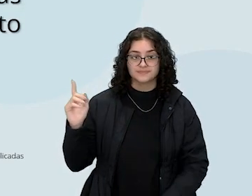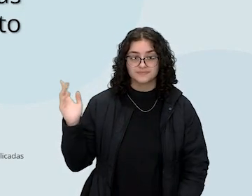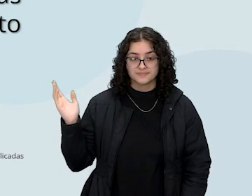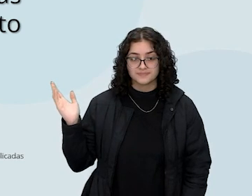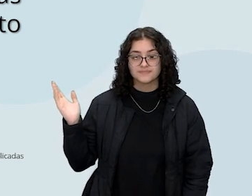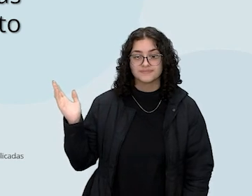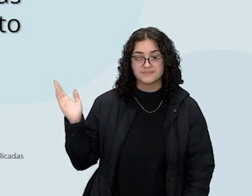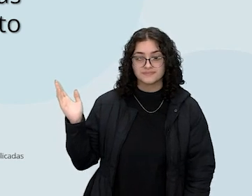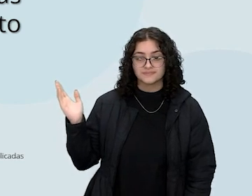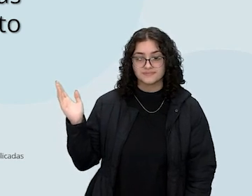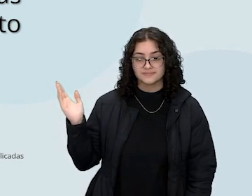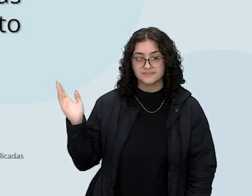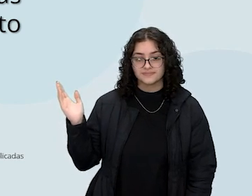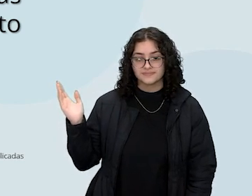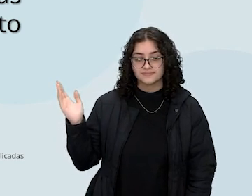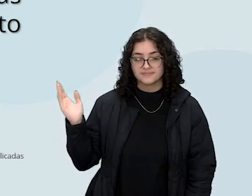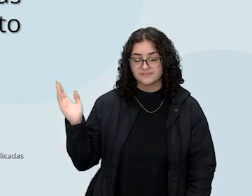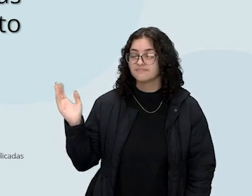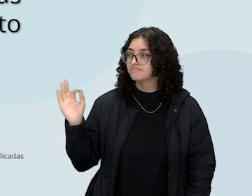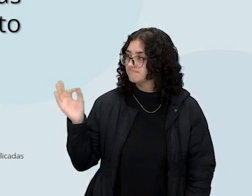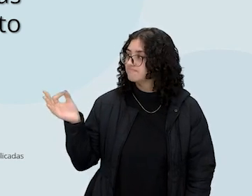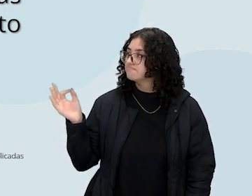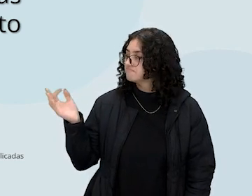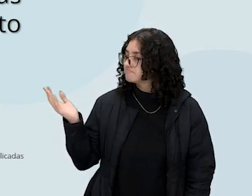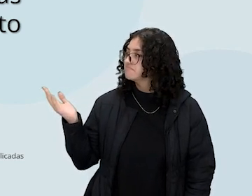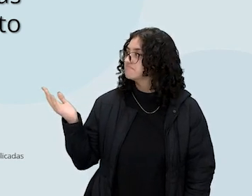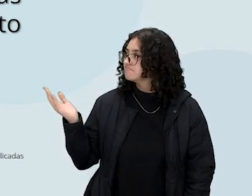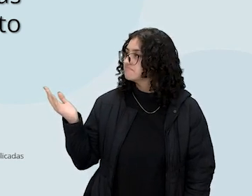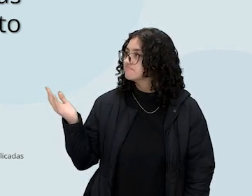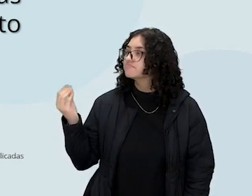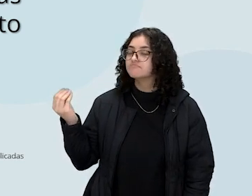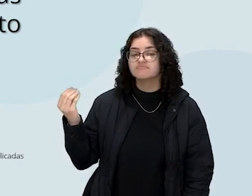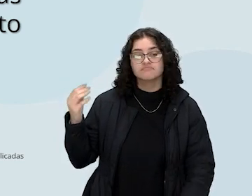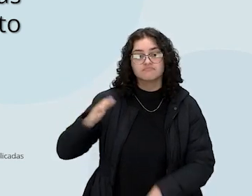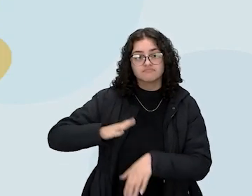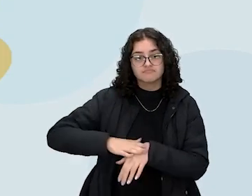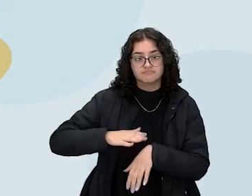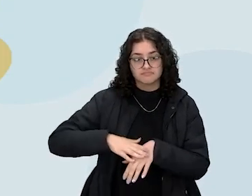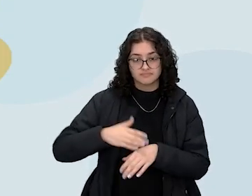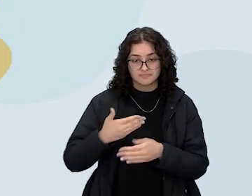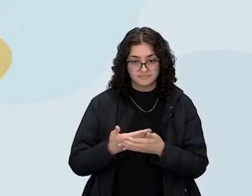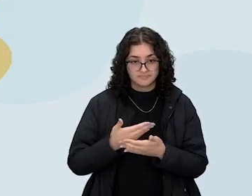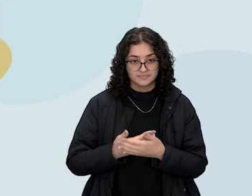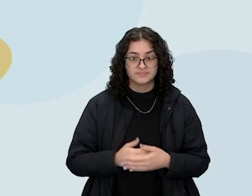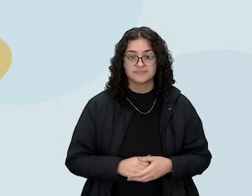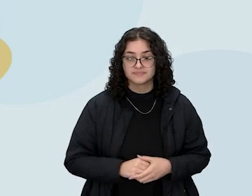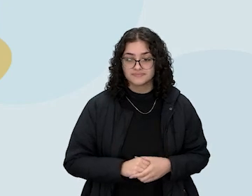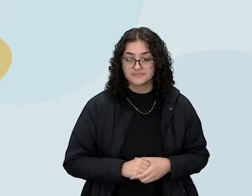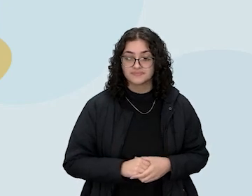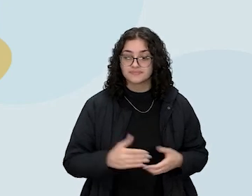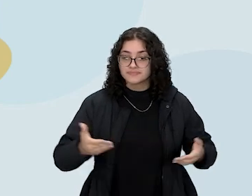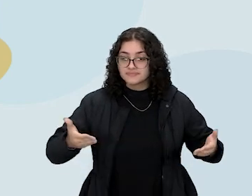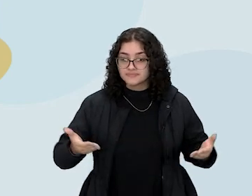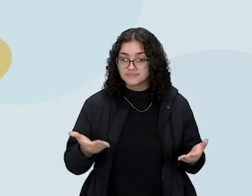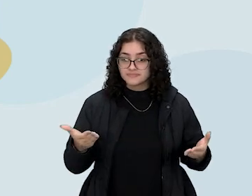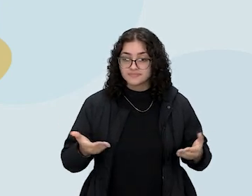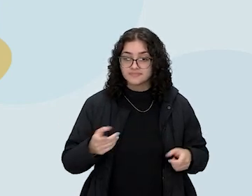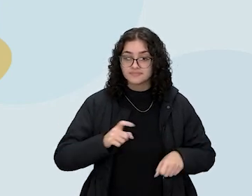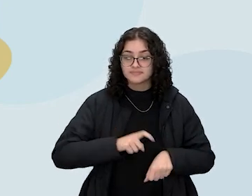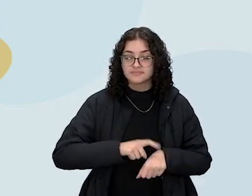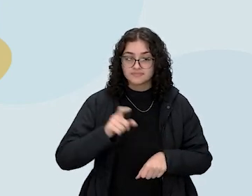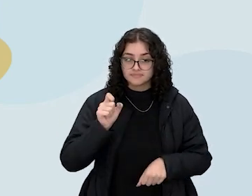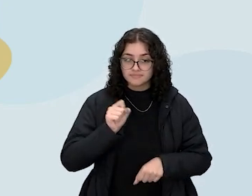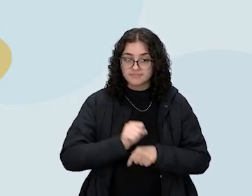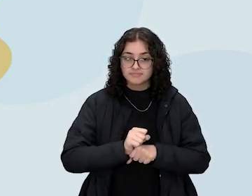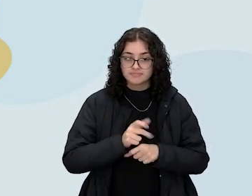MIFCNT 11, tá certo? Para a gente trabalhar nesta aula. Agora, momento de você pausar